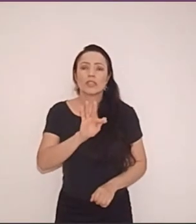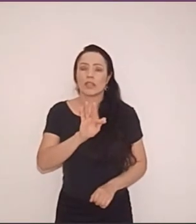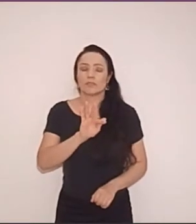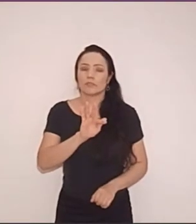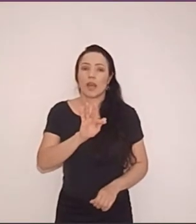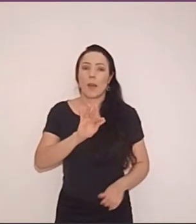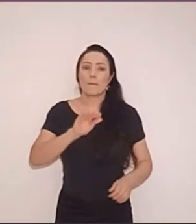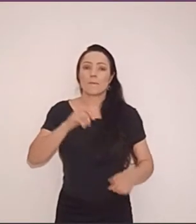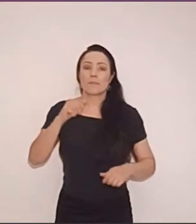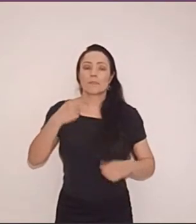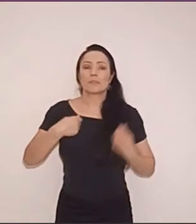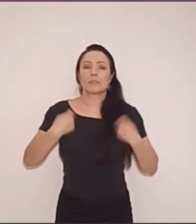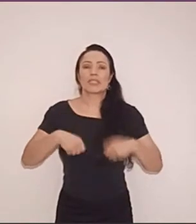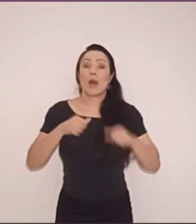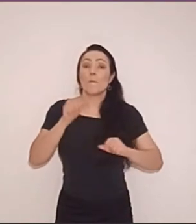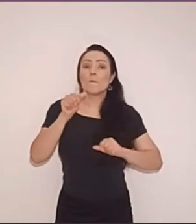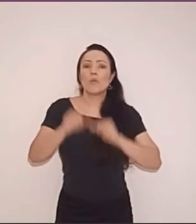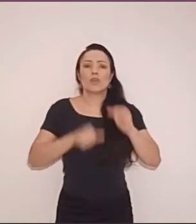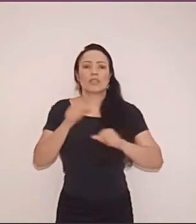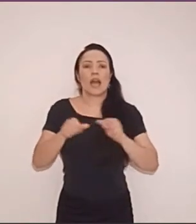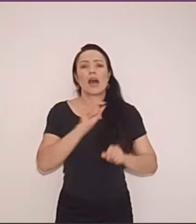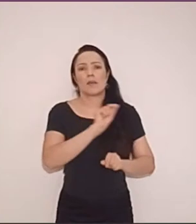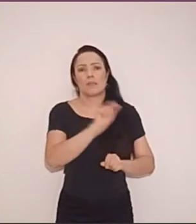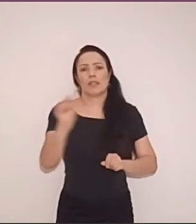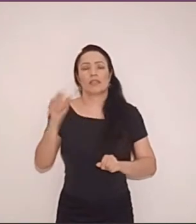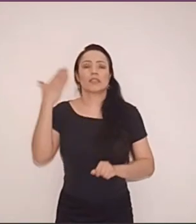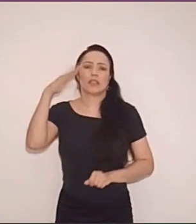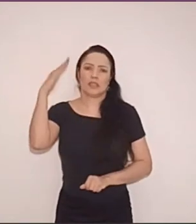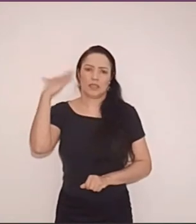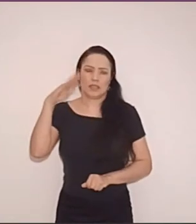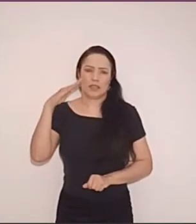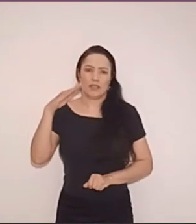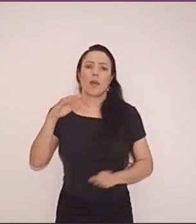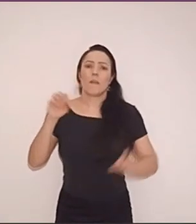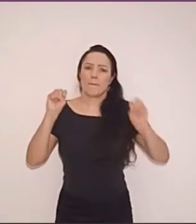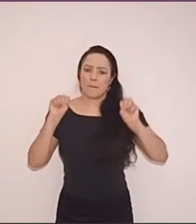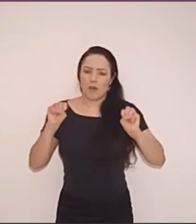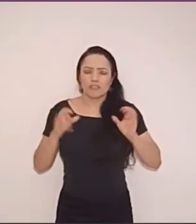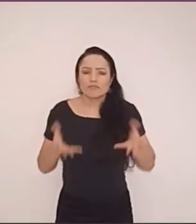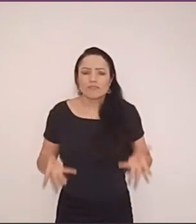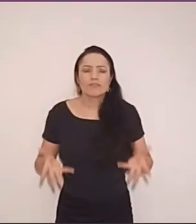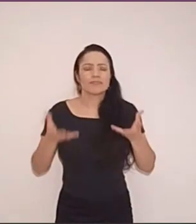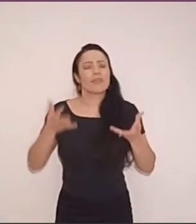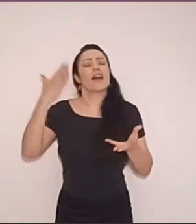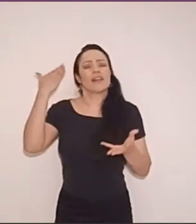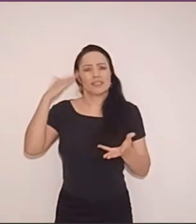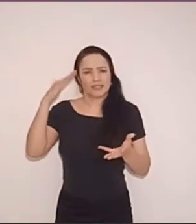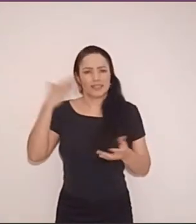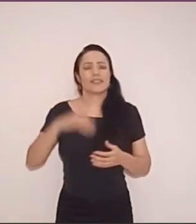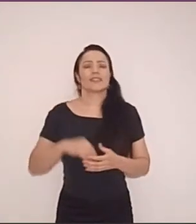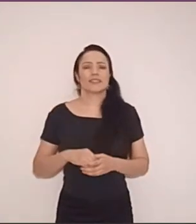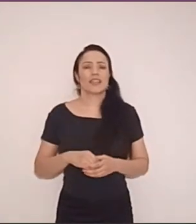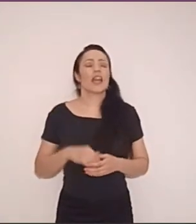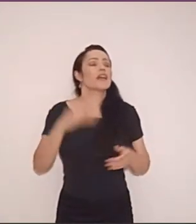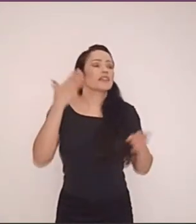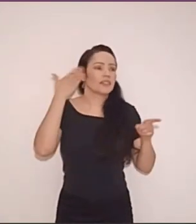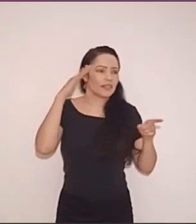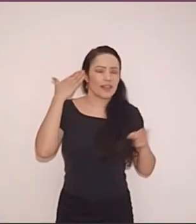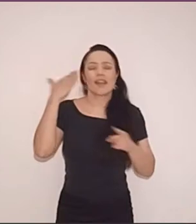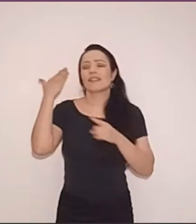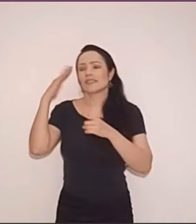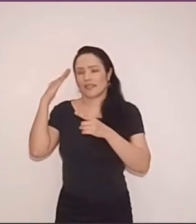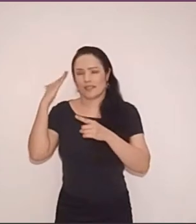né e que essa fala possa cada vez mais instigar as pessoas a compreender EA se compreender e compreender o mundo